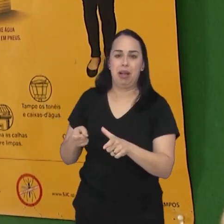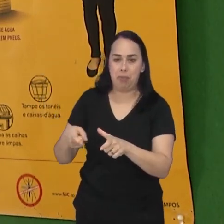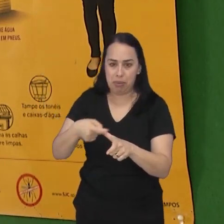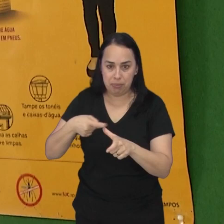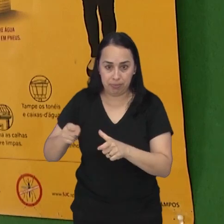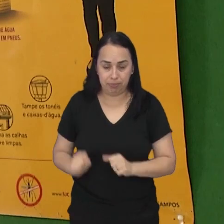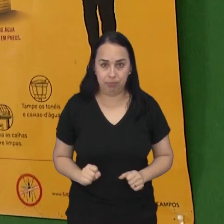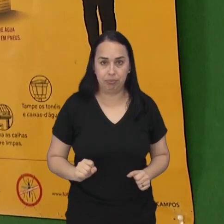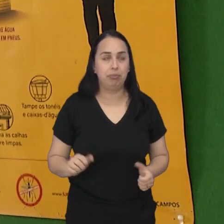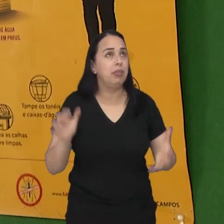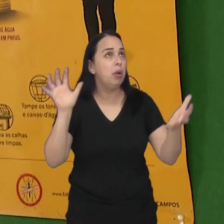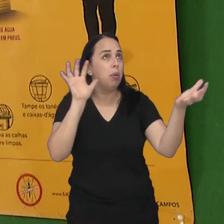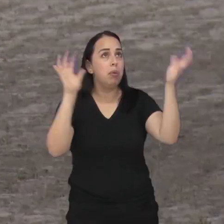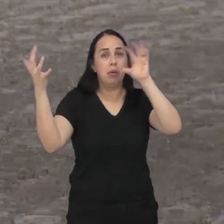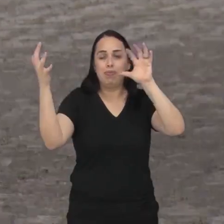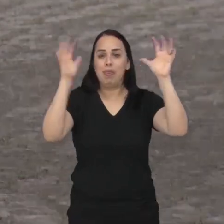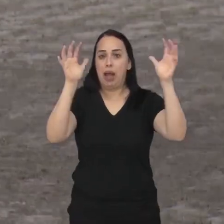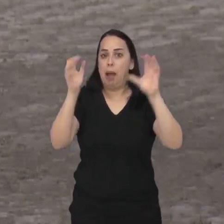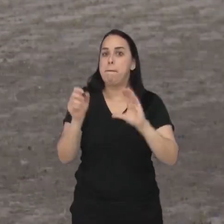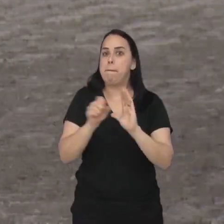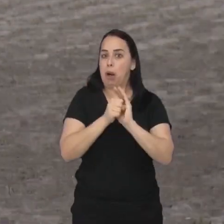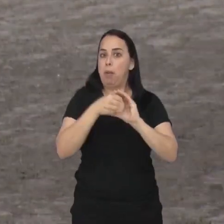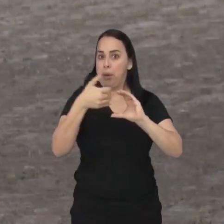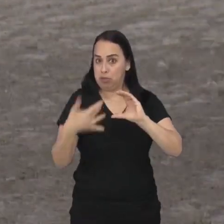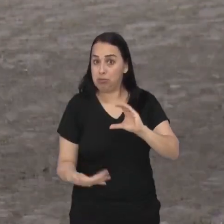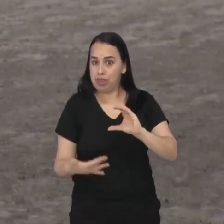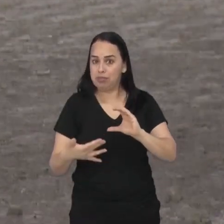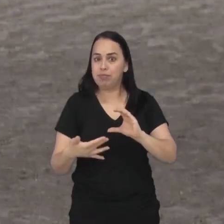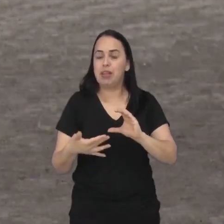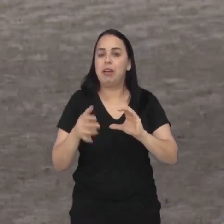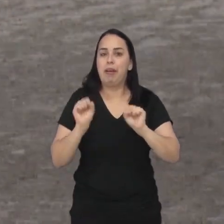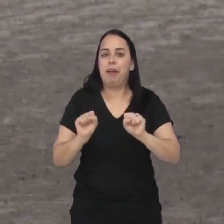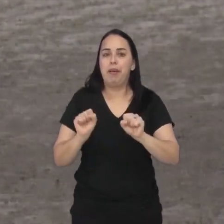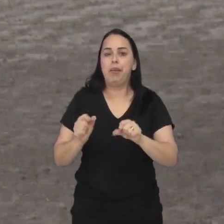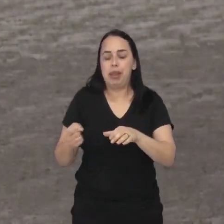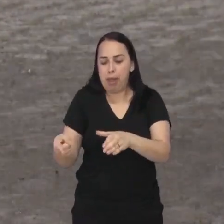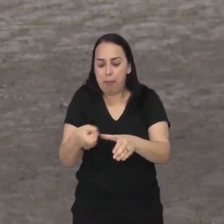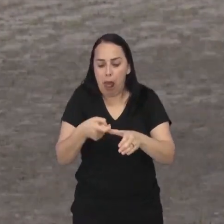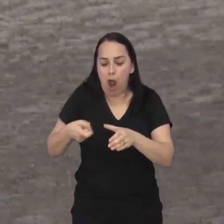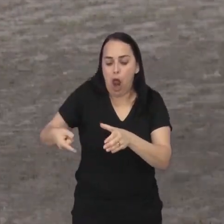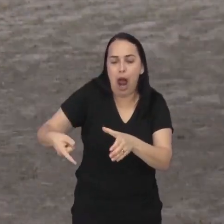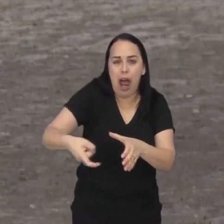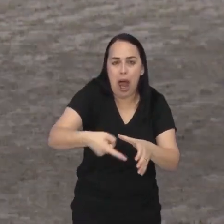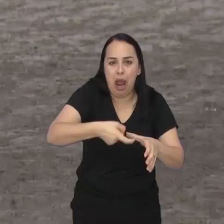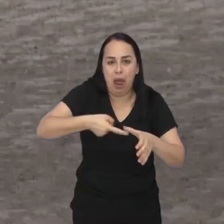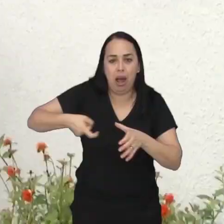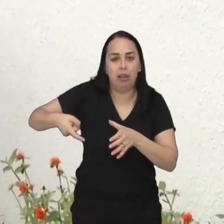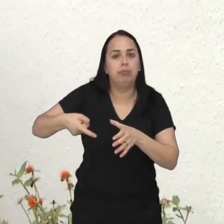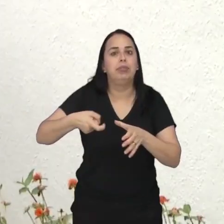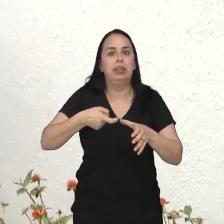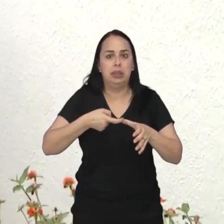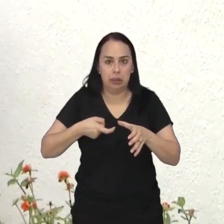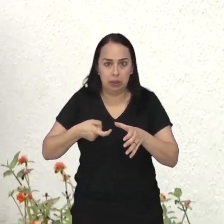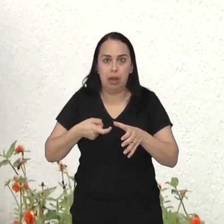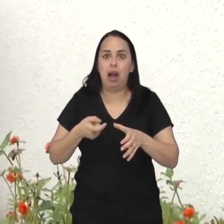se torna um criadouro do mosquito Aedes aegypti. O clima característico desse período do ano facilita a proliferação. Nessa época, começam